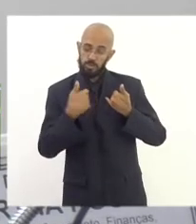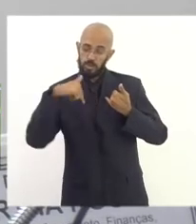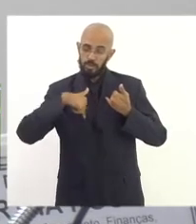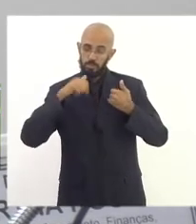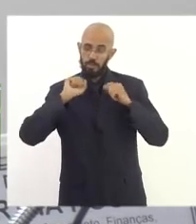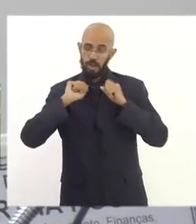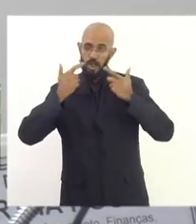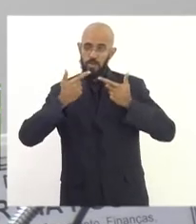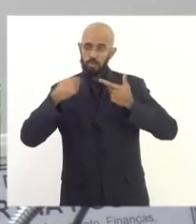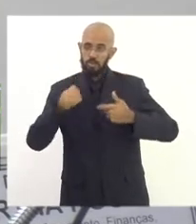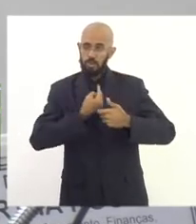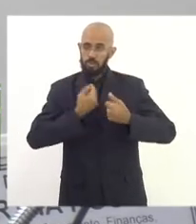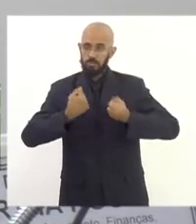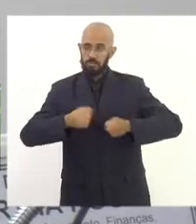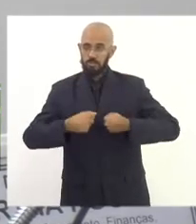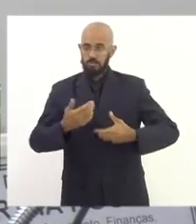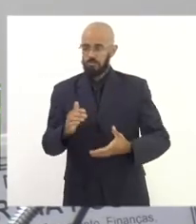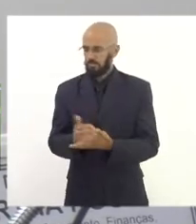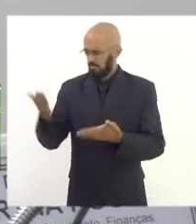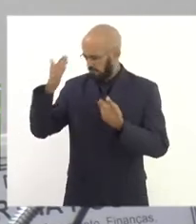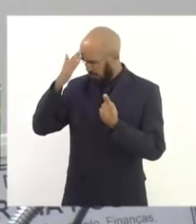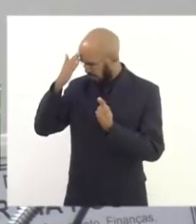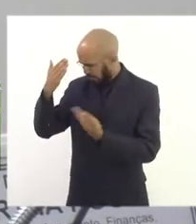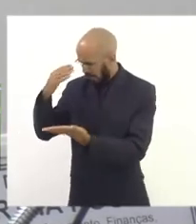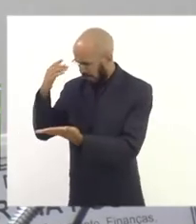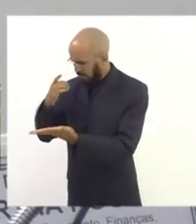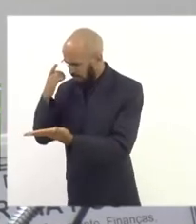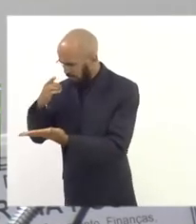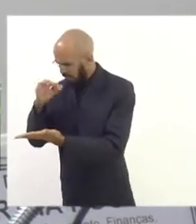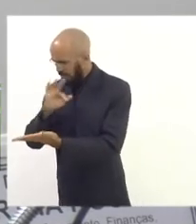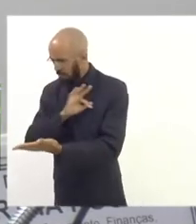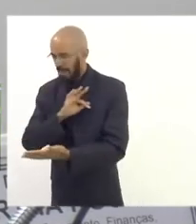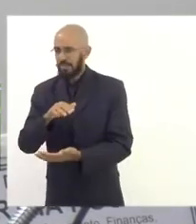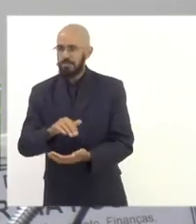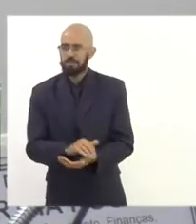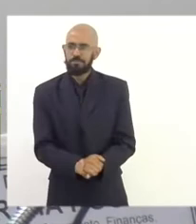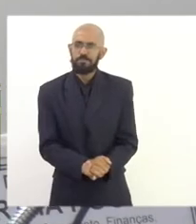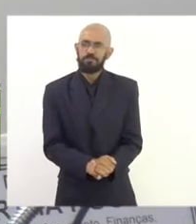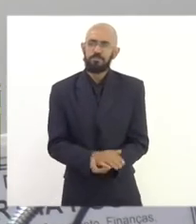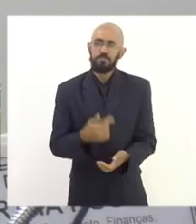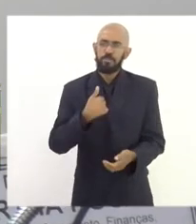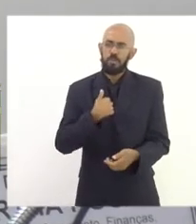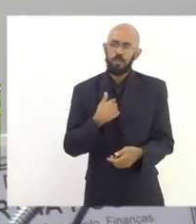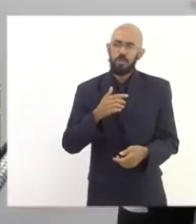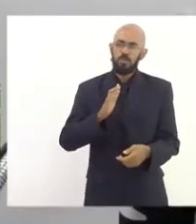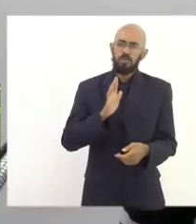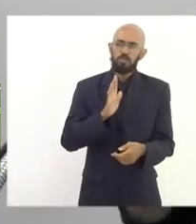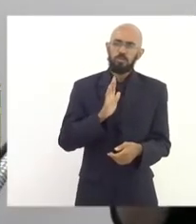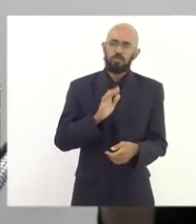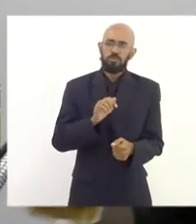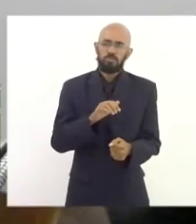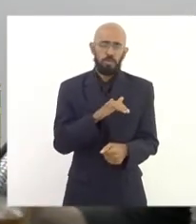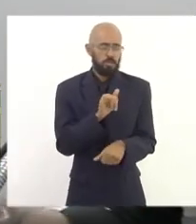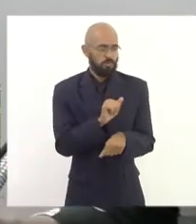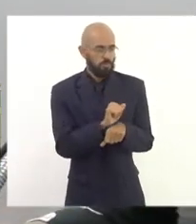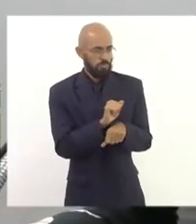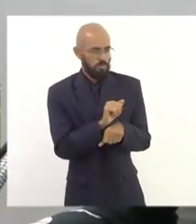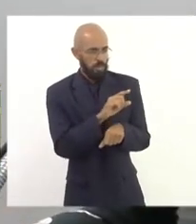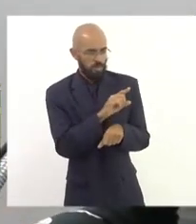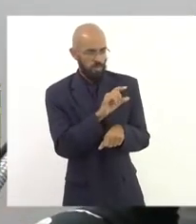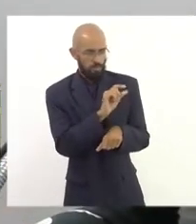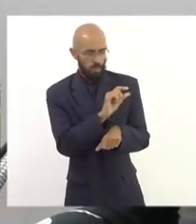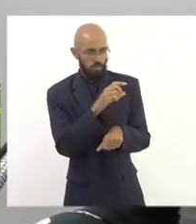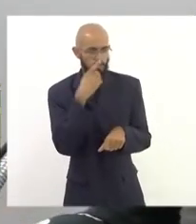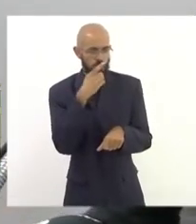estamos precisando. Obrigado, deputado Marta Rocha. Deputado Paulo. Já passo para você, deputado Valdeque.